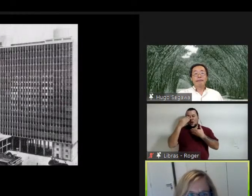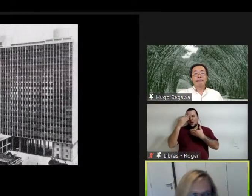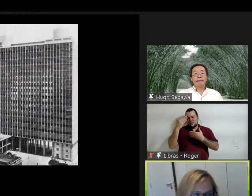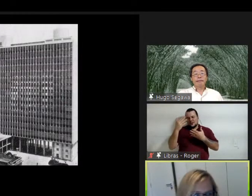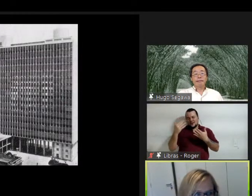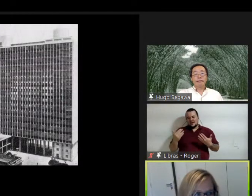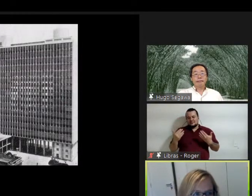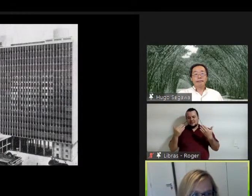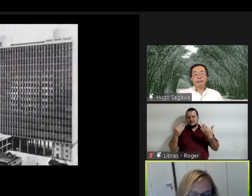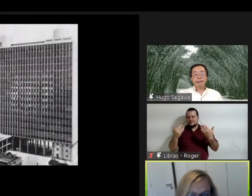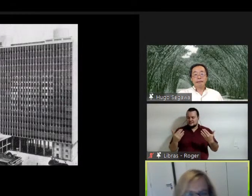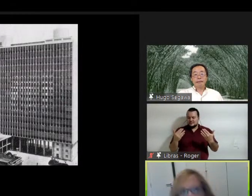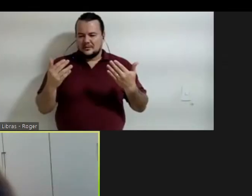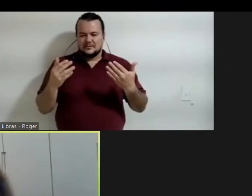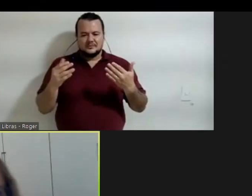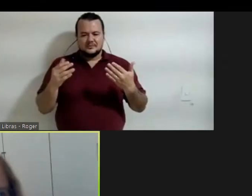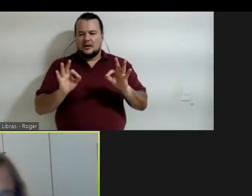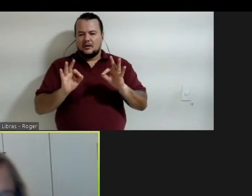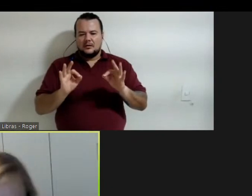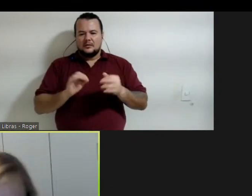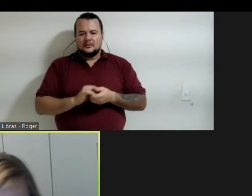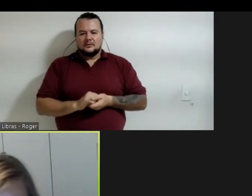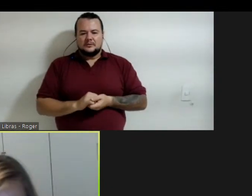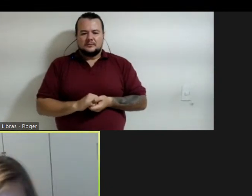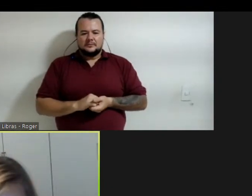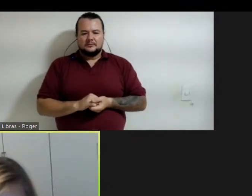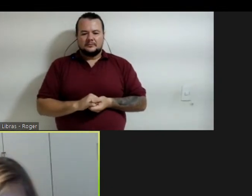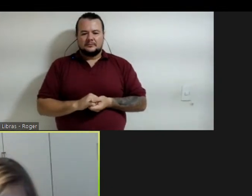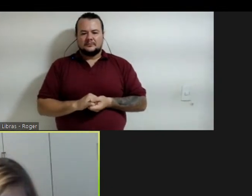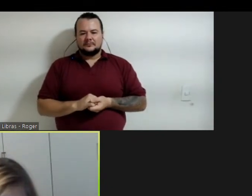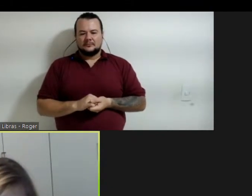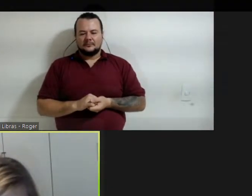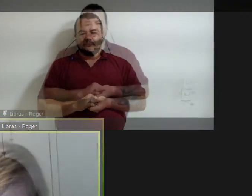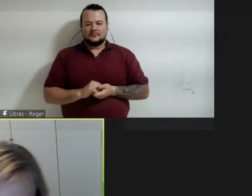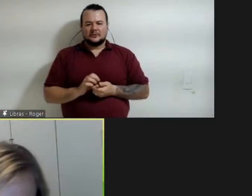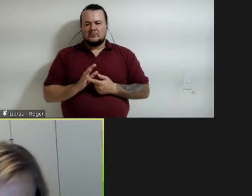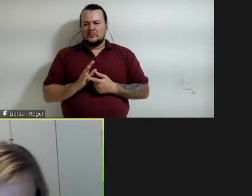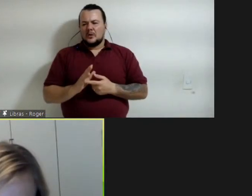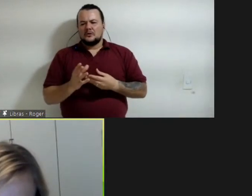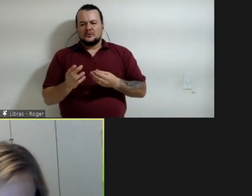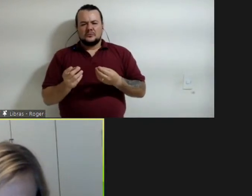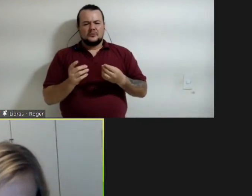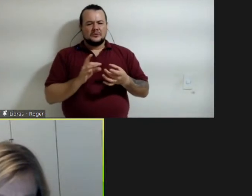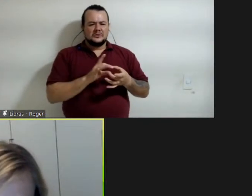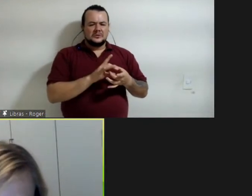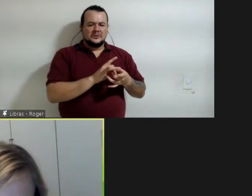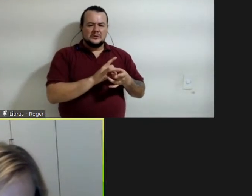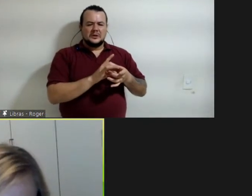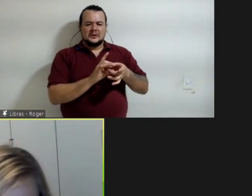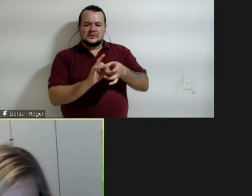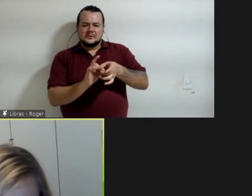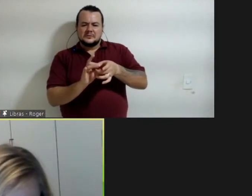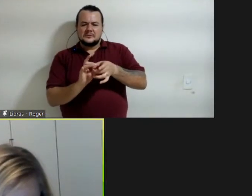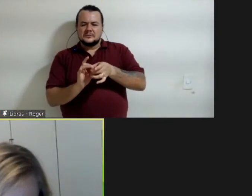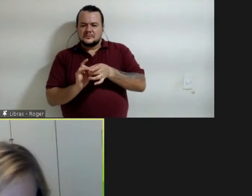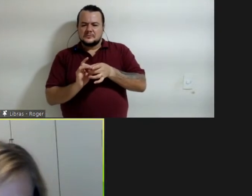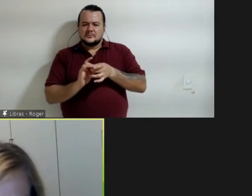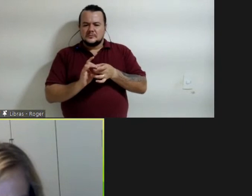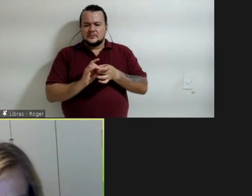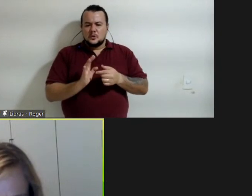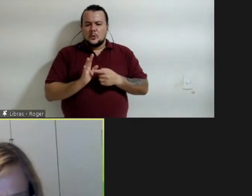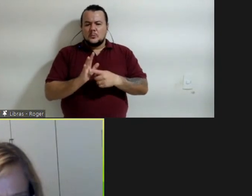muito exuberante, que levanta muitas conexões, fala para a gente também de um outro